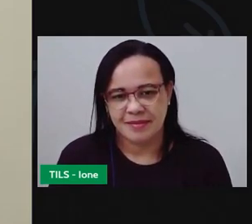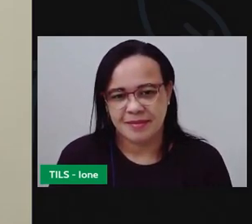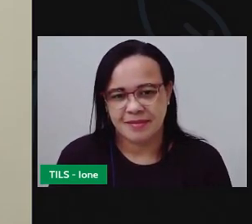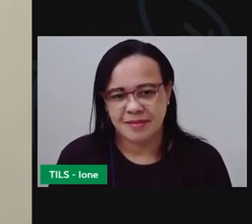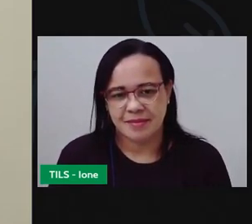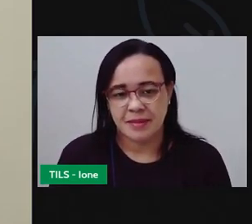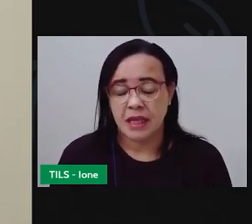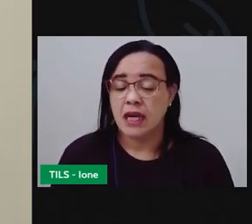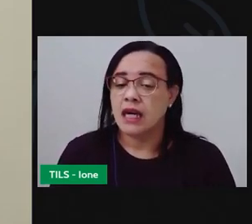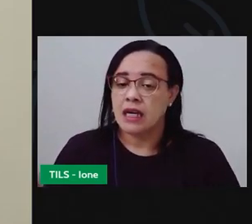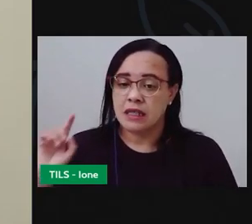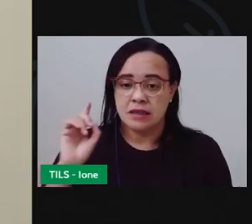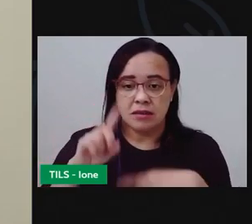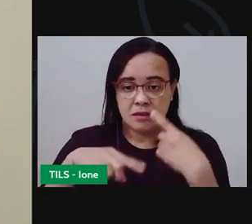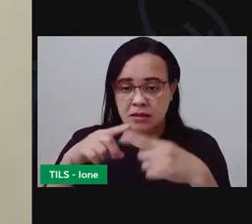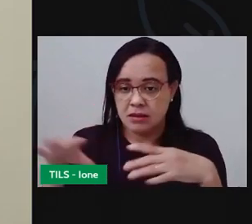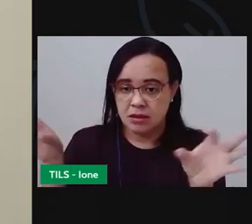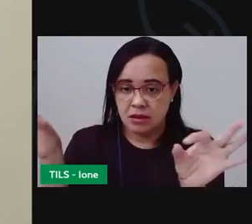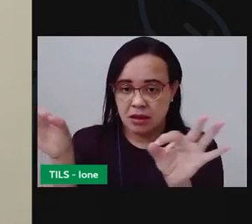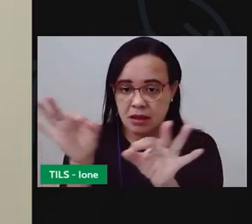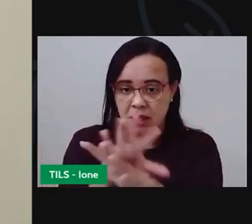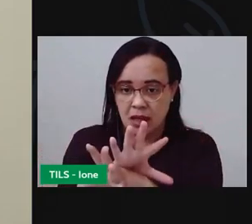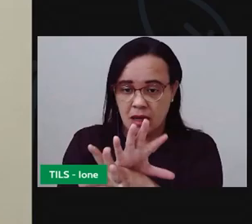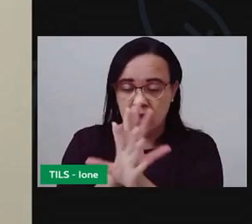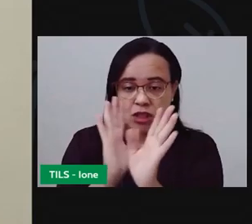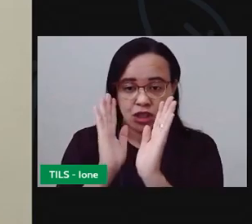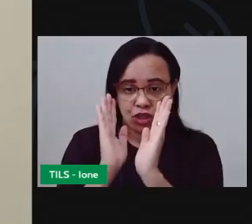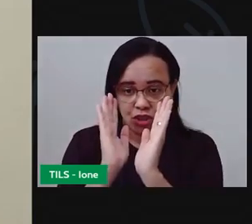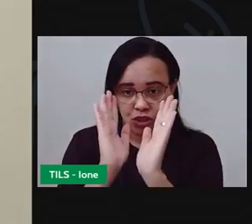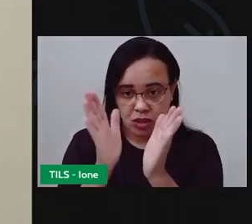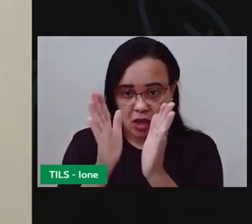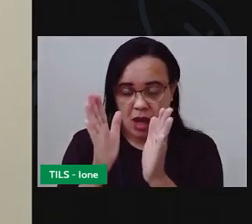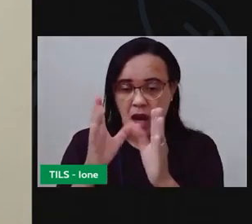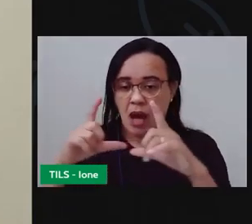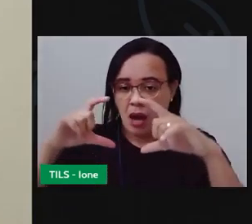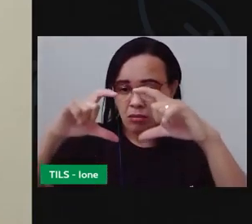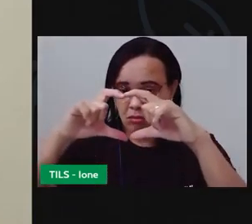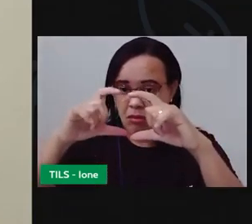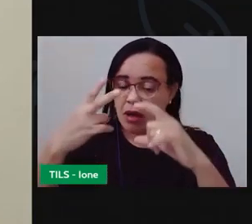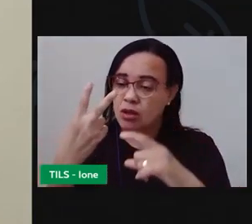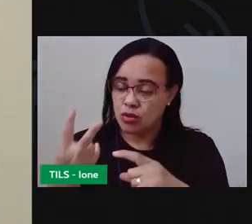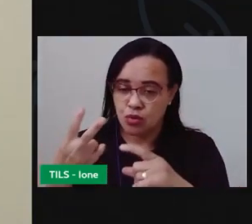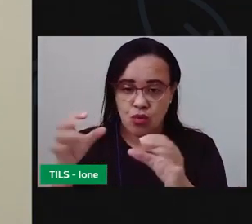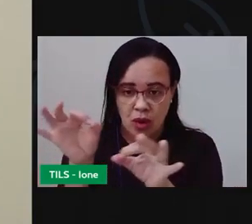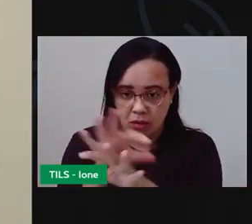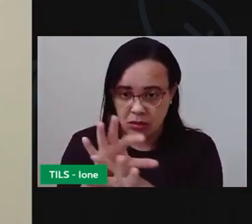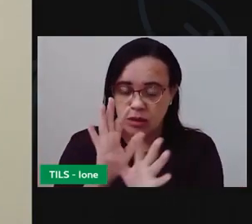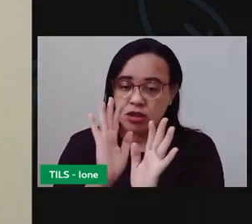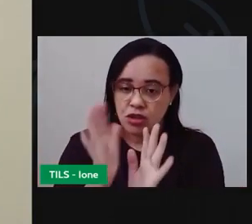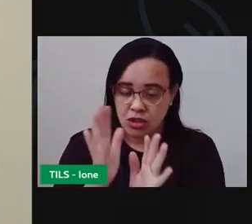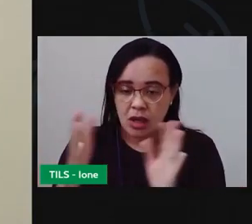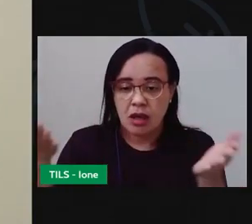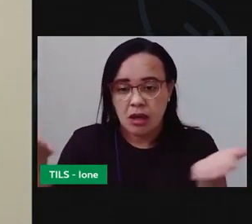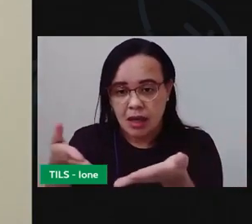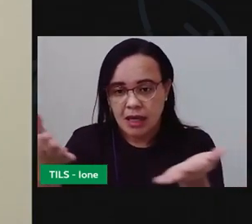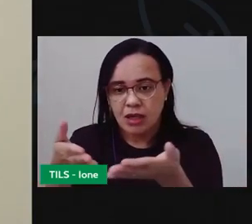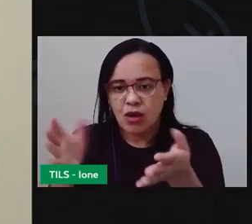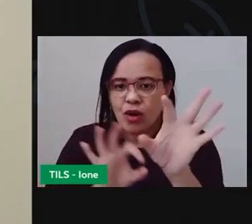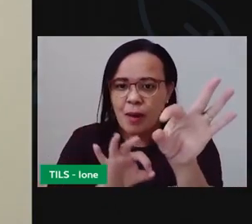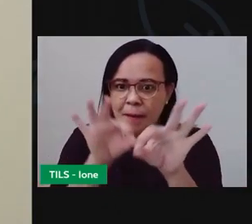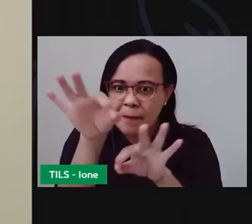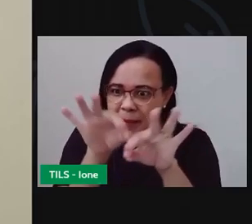Depois que você cortar, já tá aí com as suas argolas prontas. Agora chegou a hora da